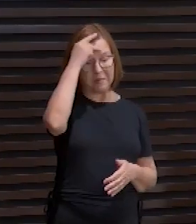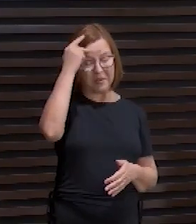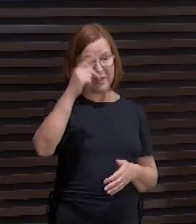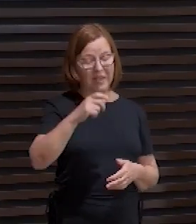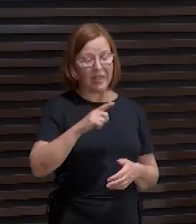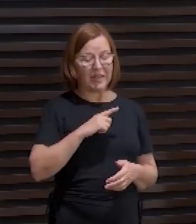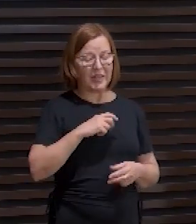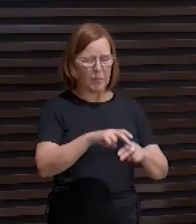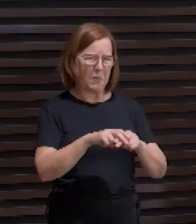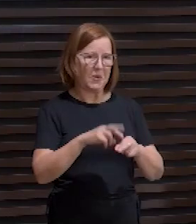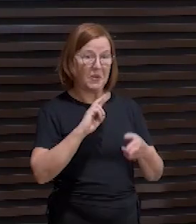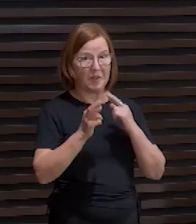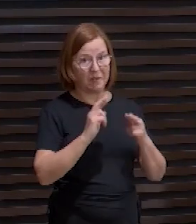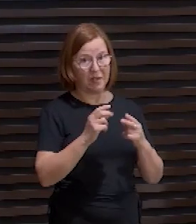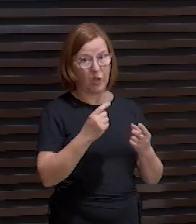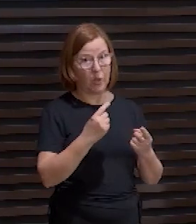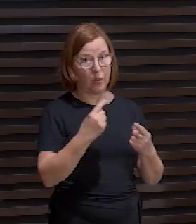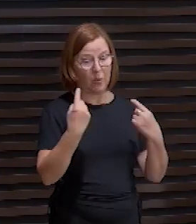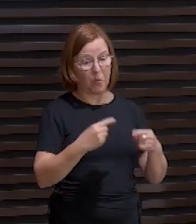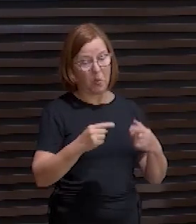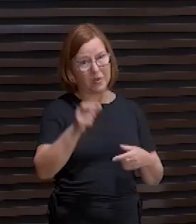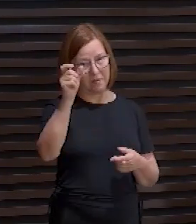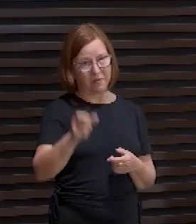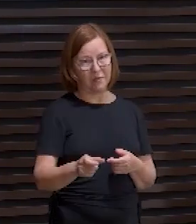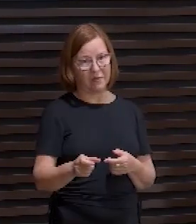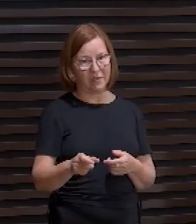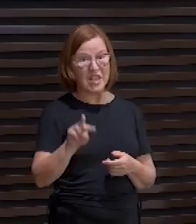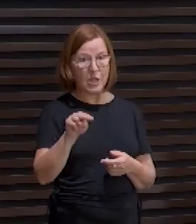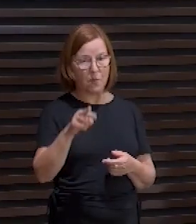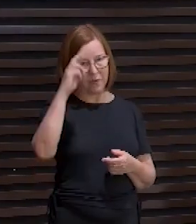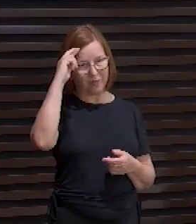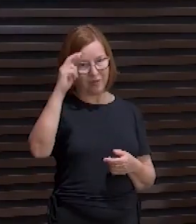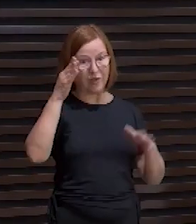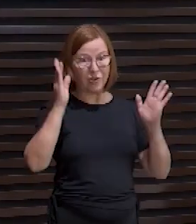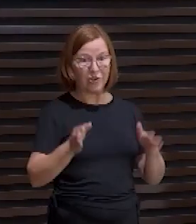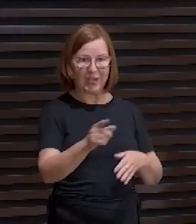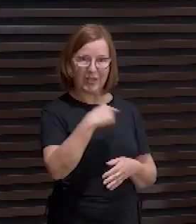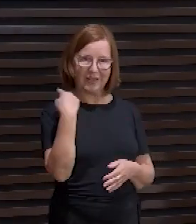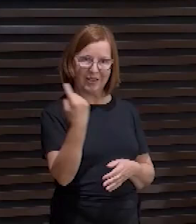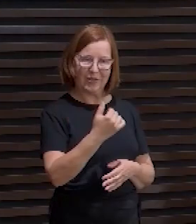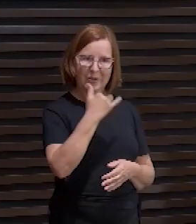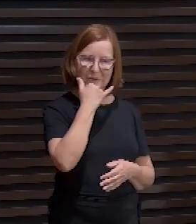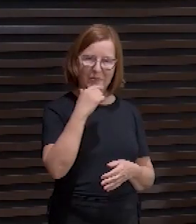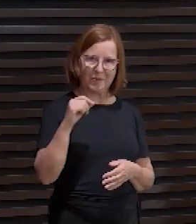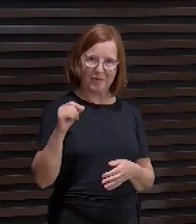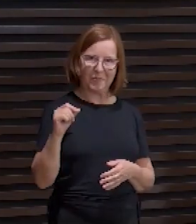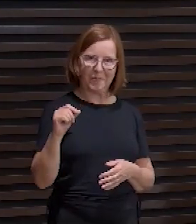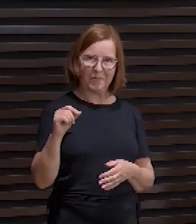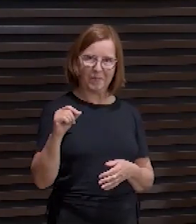outrem, assim como o Senhor vos perdoou, olha lá o padrão do amor, assim como o Senhor vos